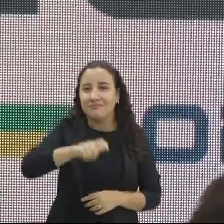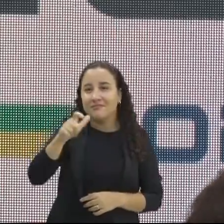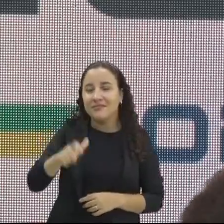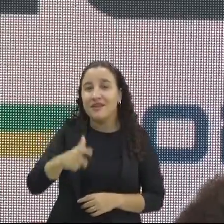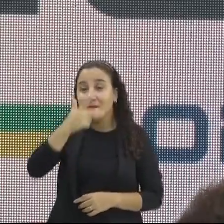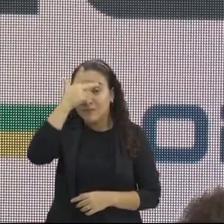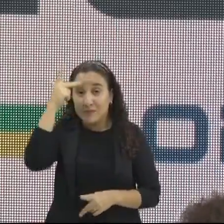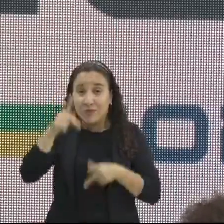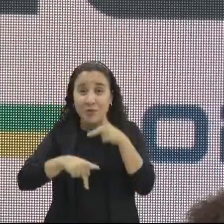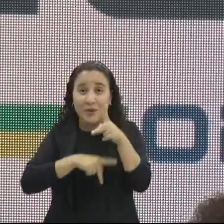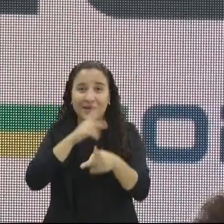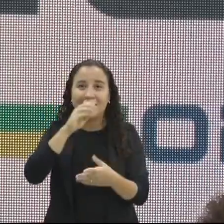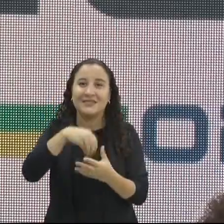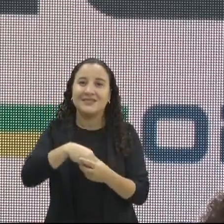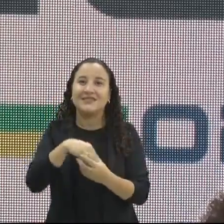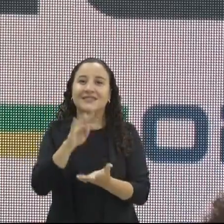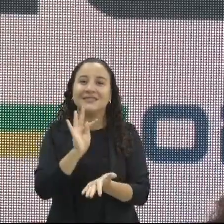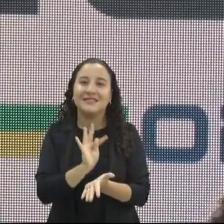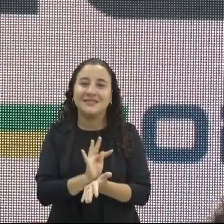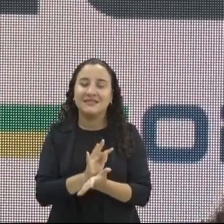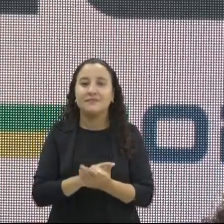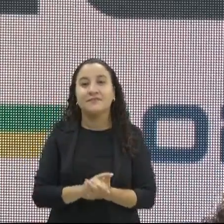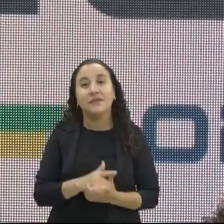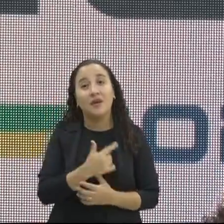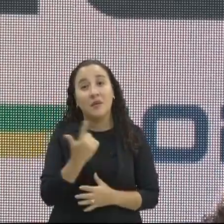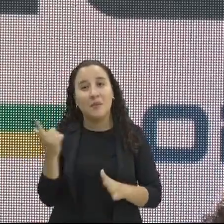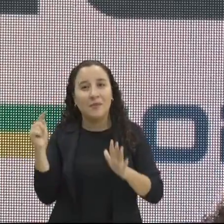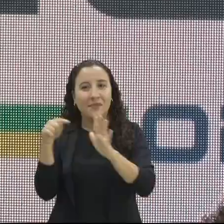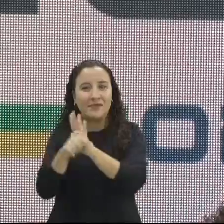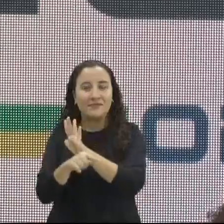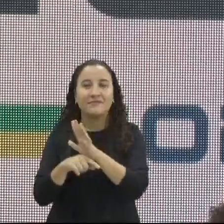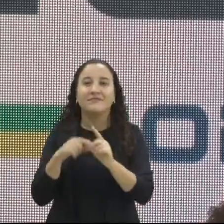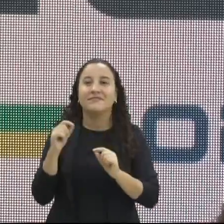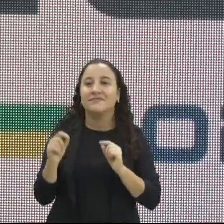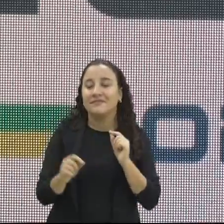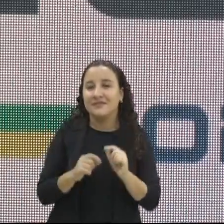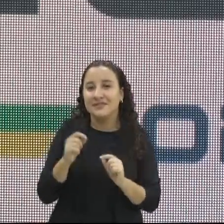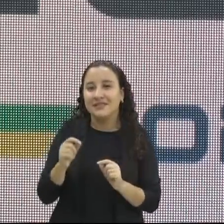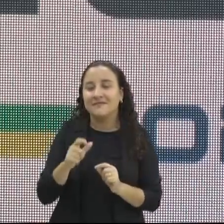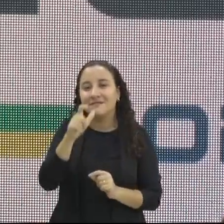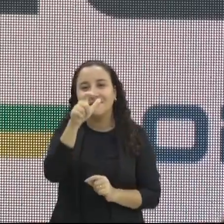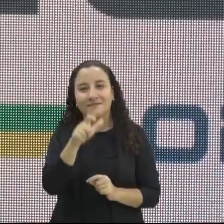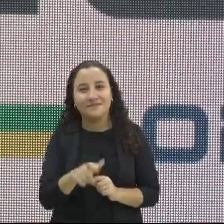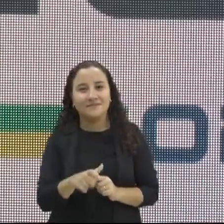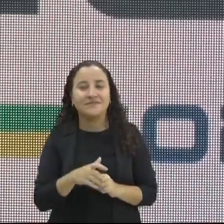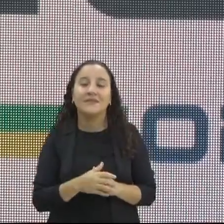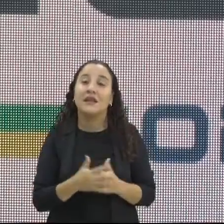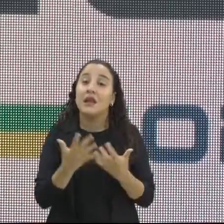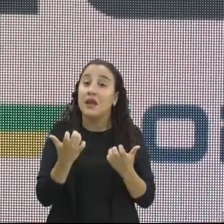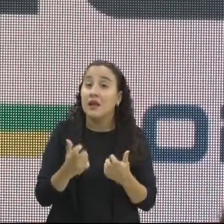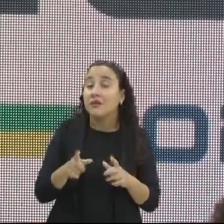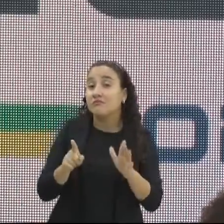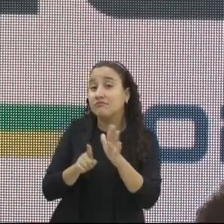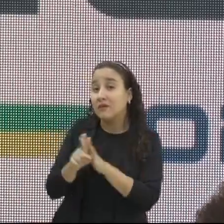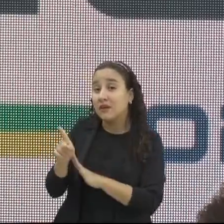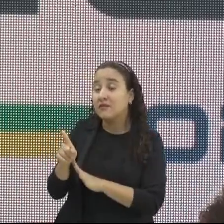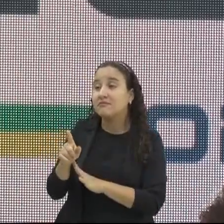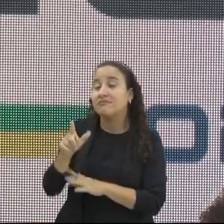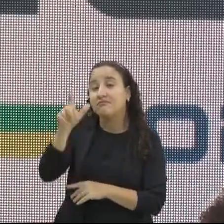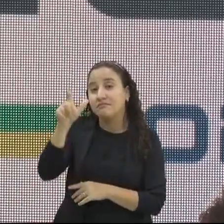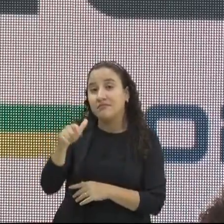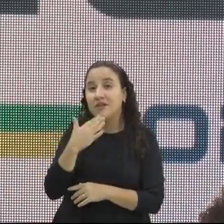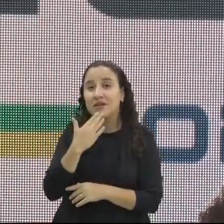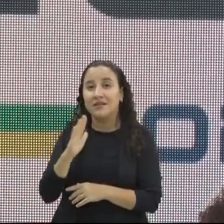formam Teresina. Vamos conferir a nossa próxima pergunta de um popular eleitor da nossa capital, que quer saber diretamente dos